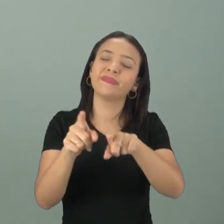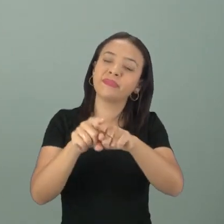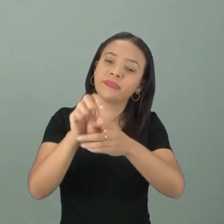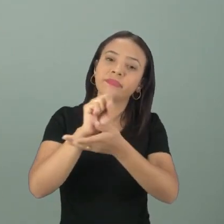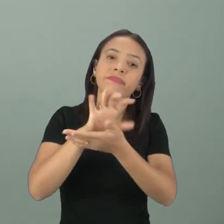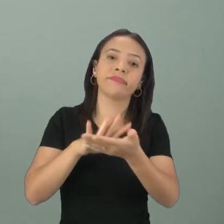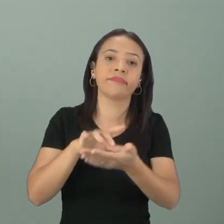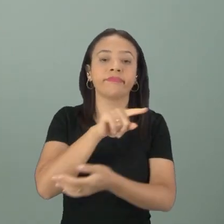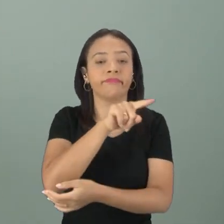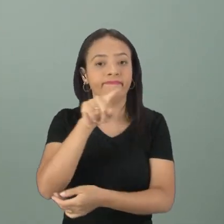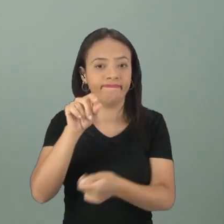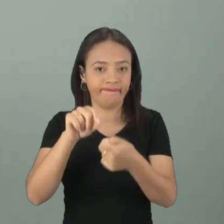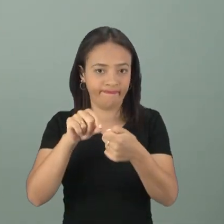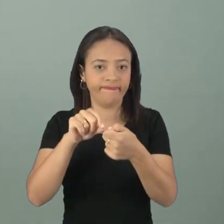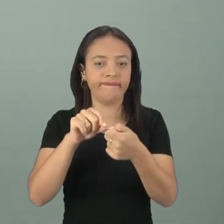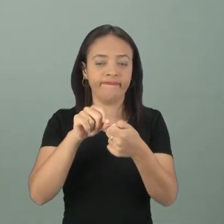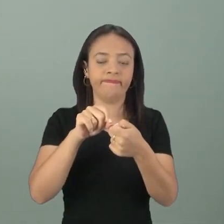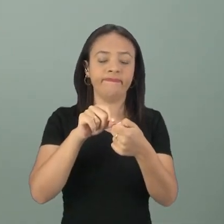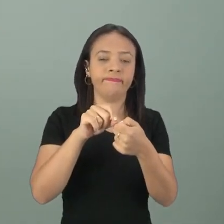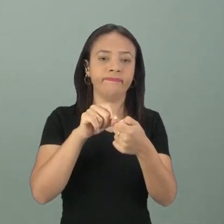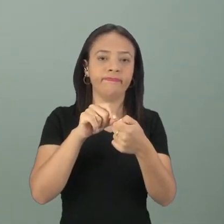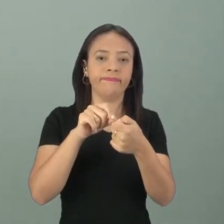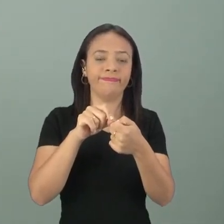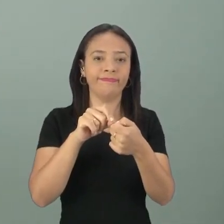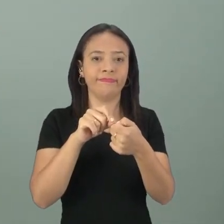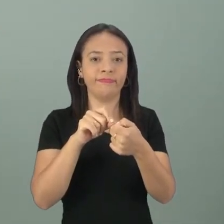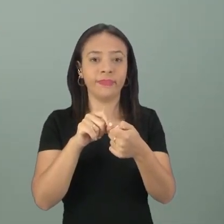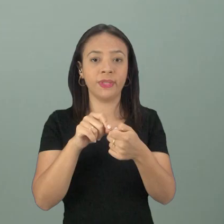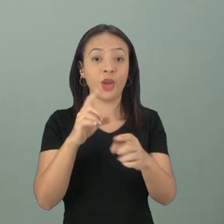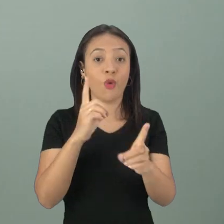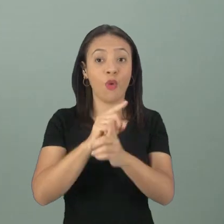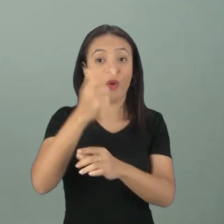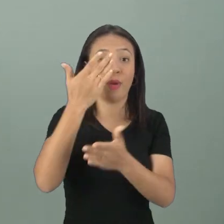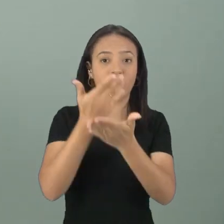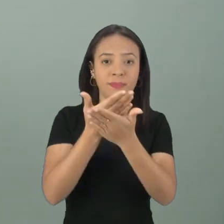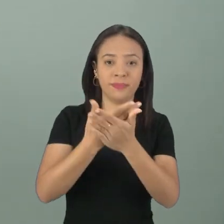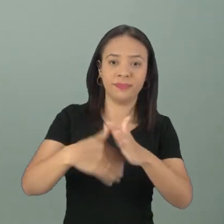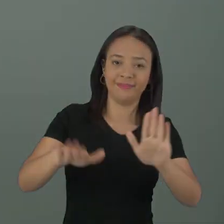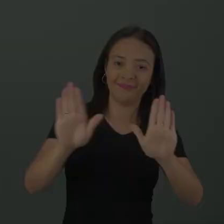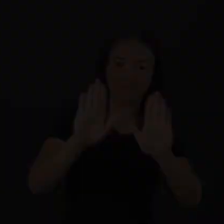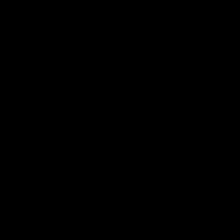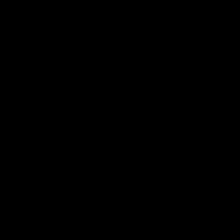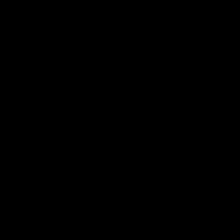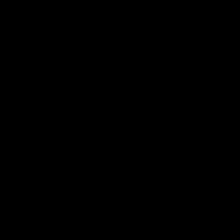atividades para vocês fazerem. E é isso aí, a gente se vê na próxima aula.